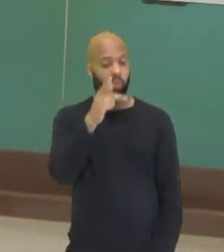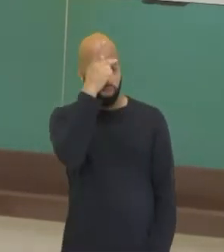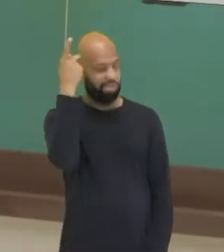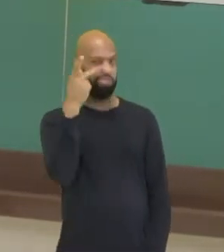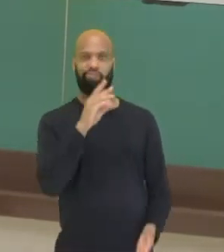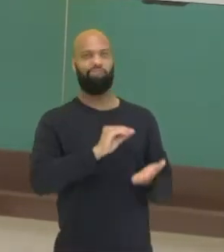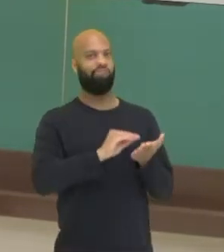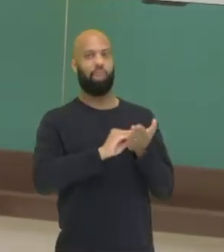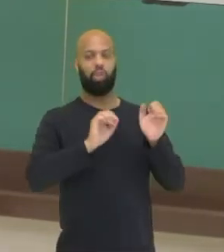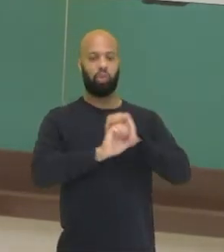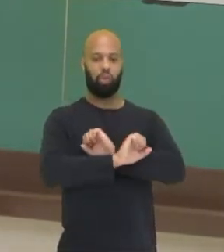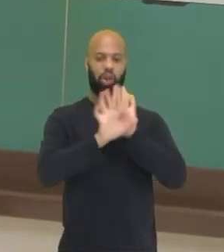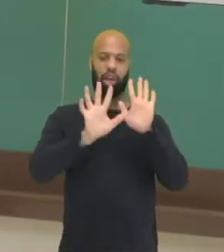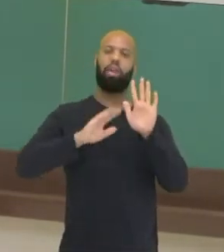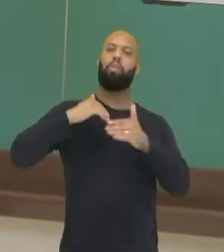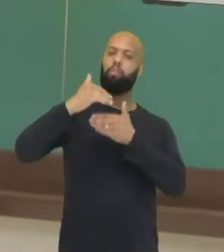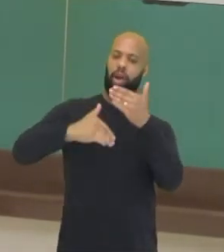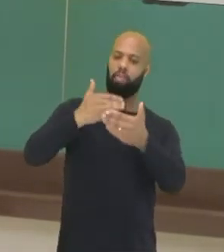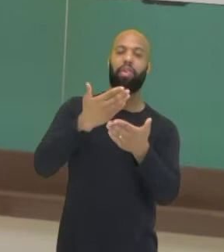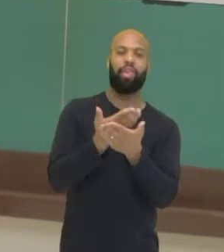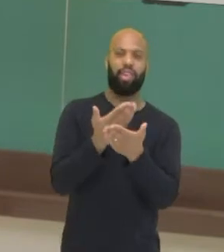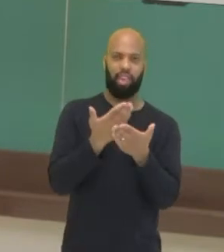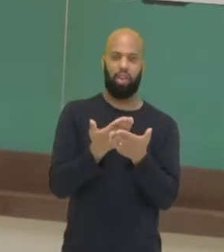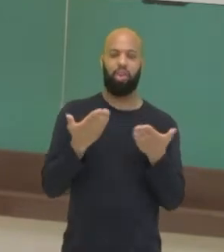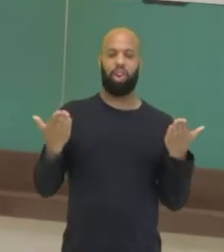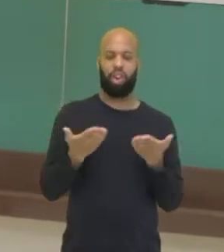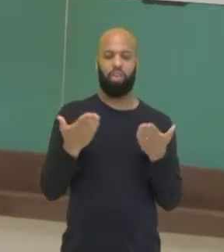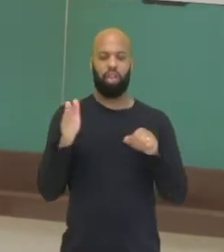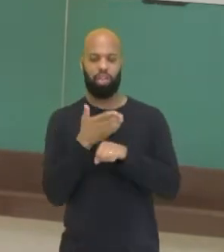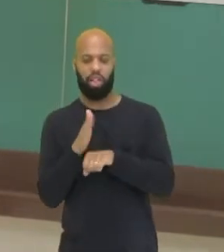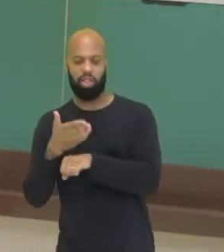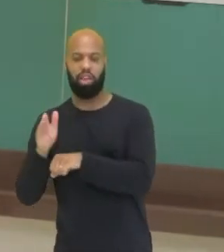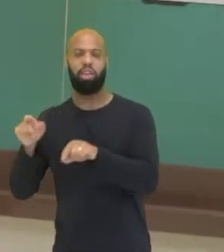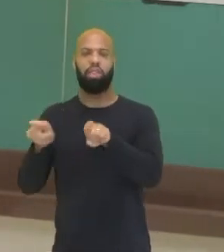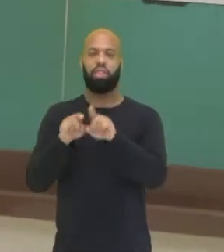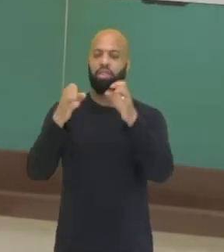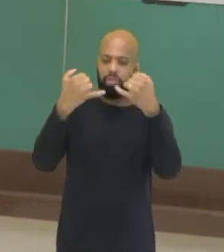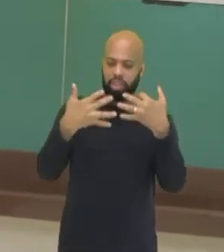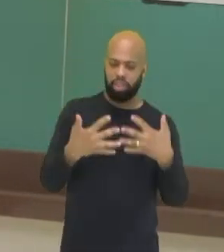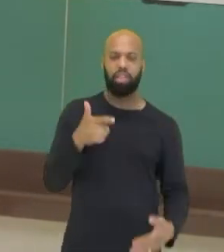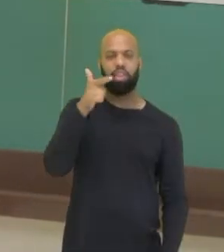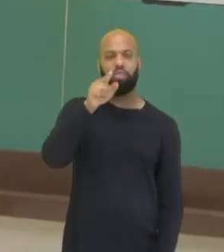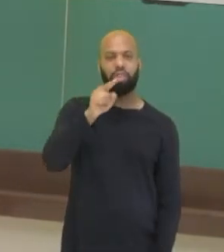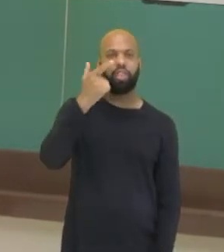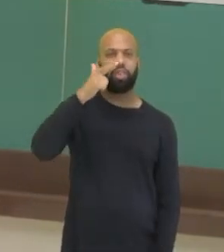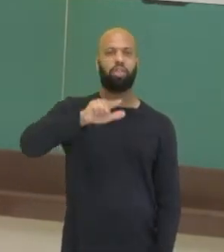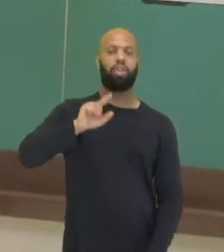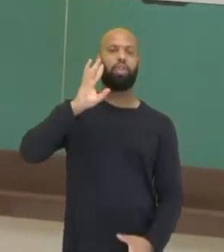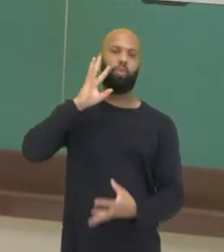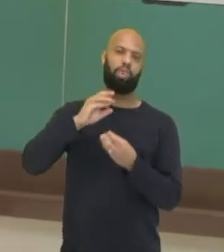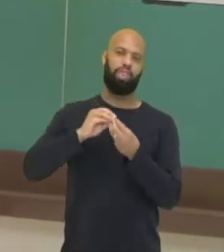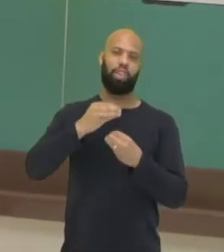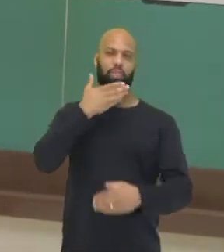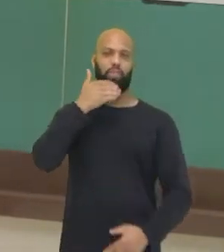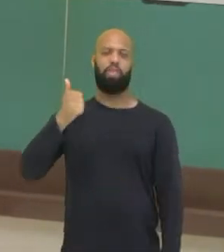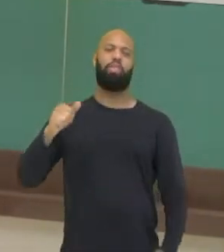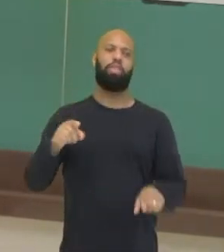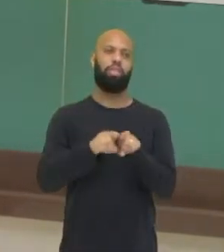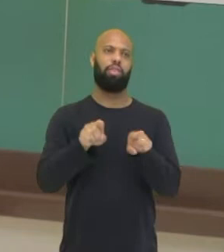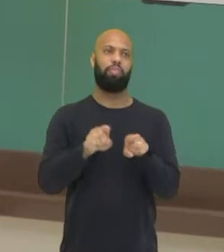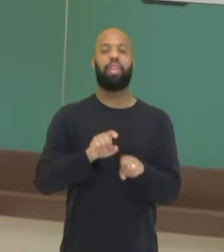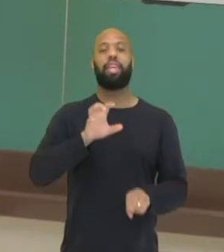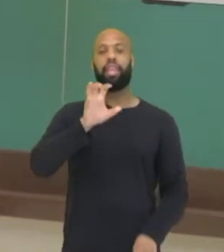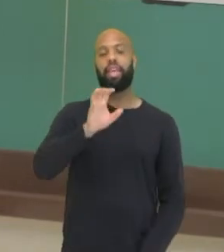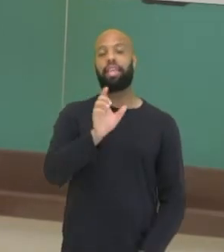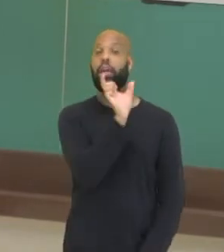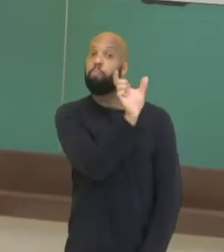Então, espero que no decorrer aqui dos exercícios, das explicações, vocês possam compreender melhor